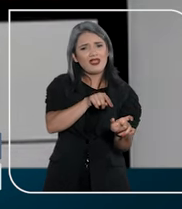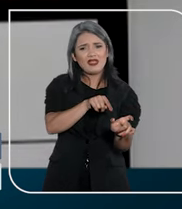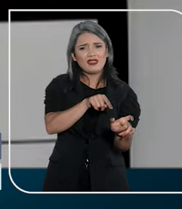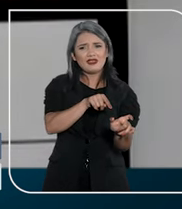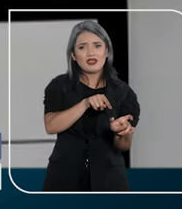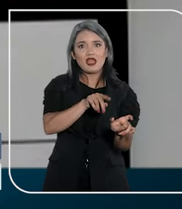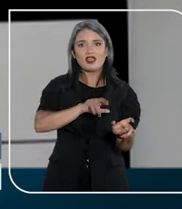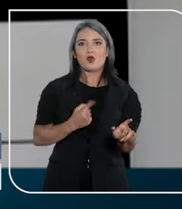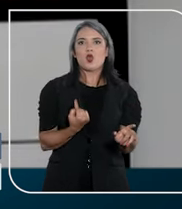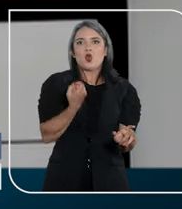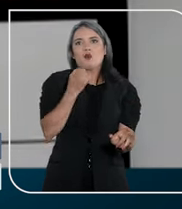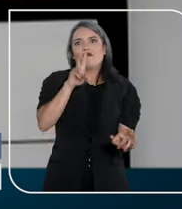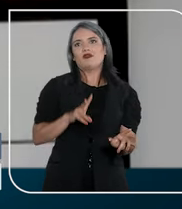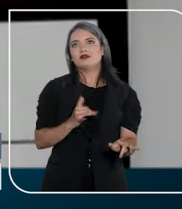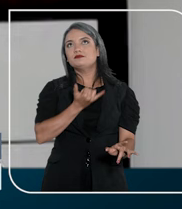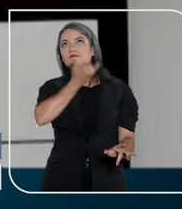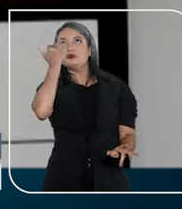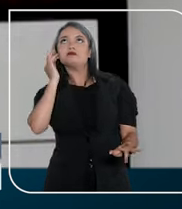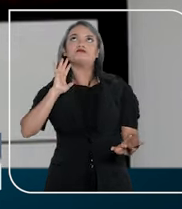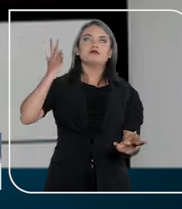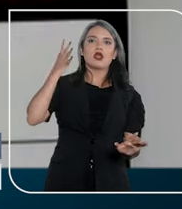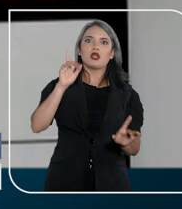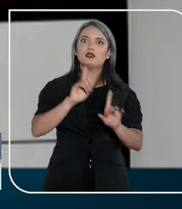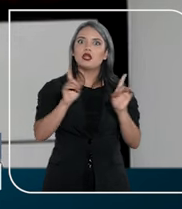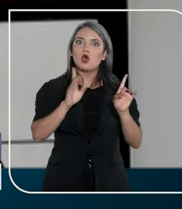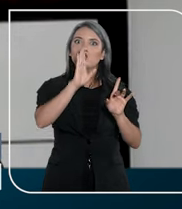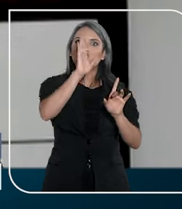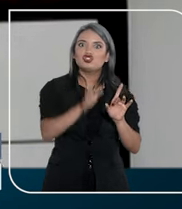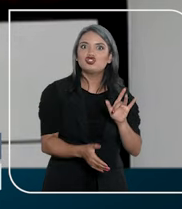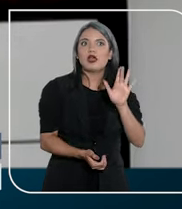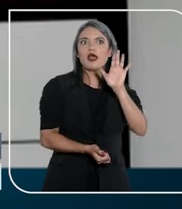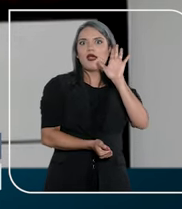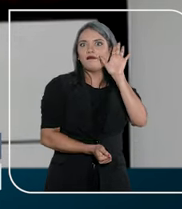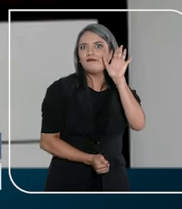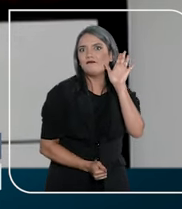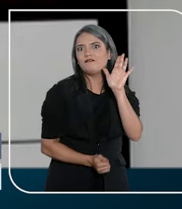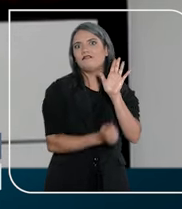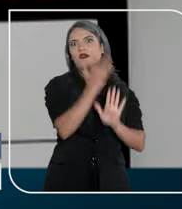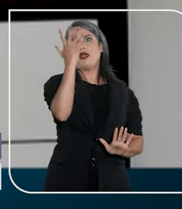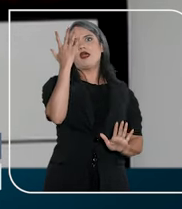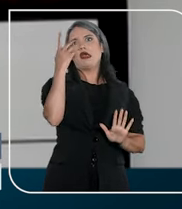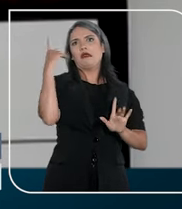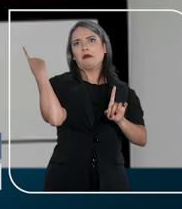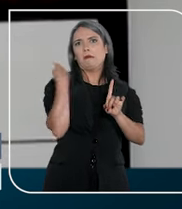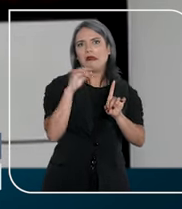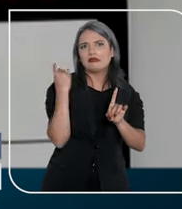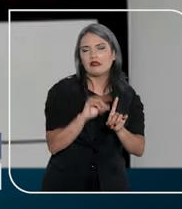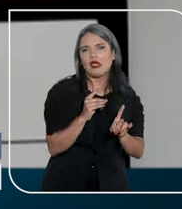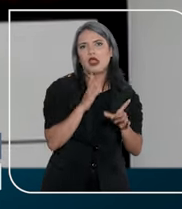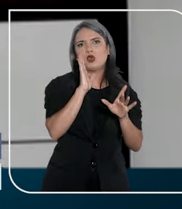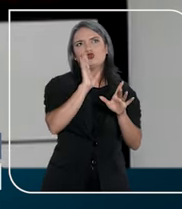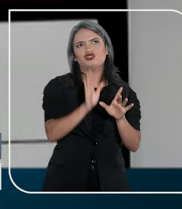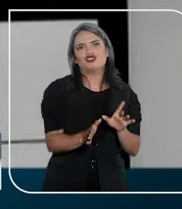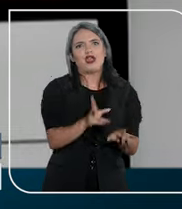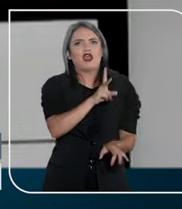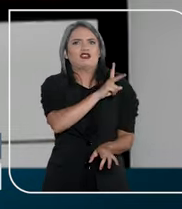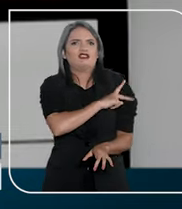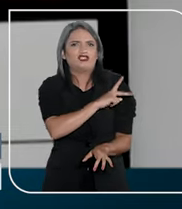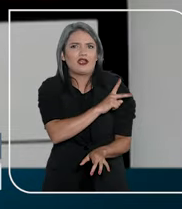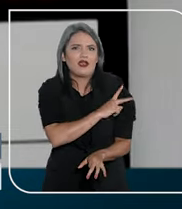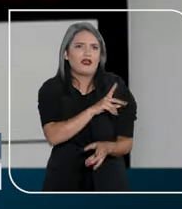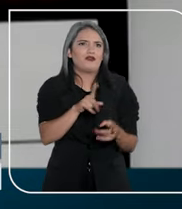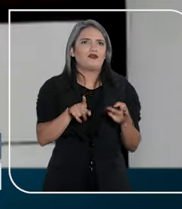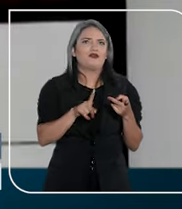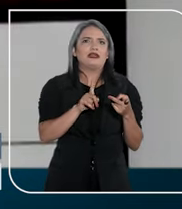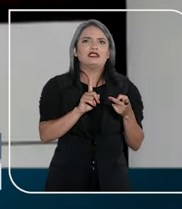uma passagem. Eu sei que esse indivíduo ele tem um histórico de agressões na sua vida. Ele agrediu o chefe no serviço,